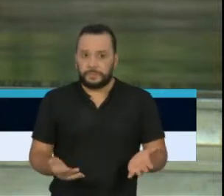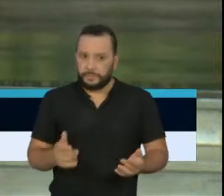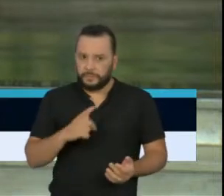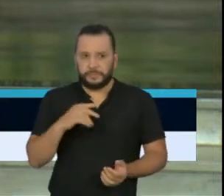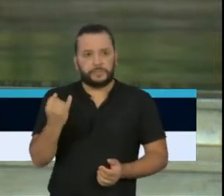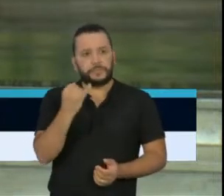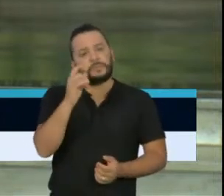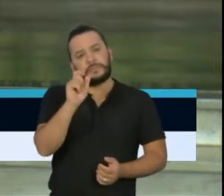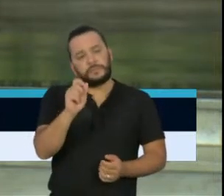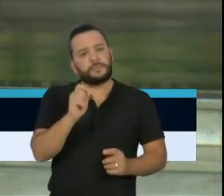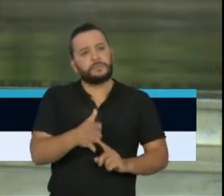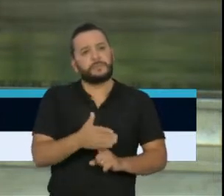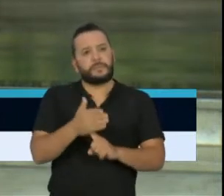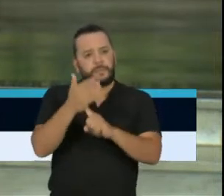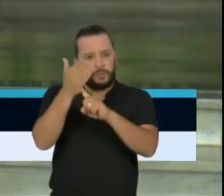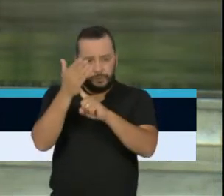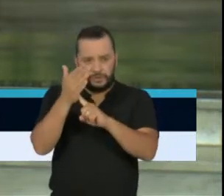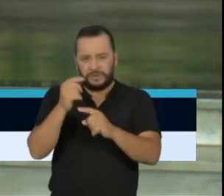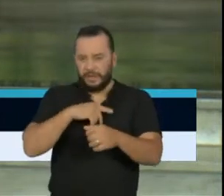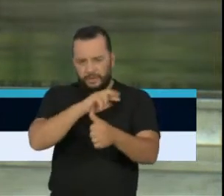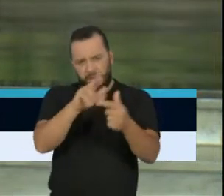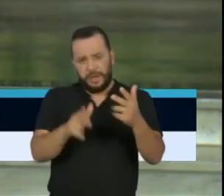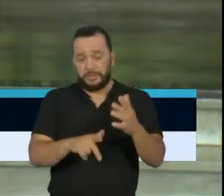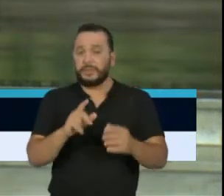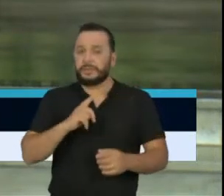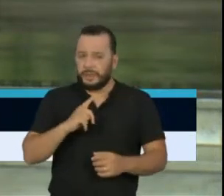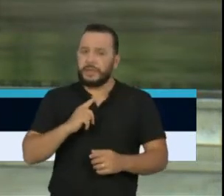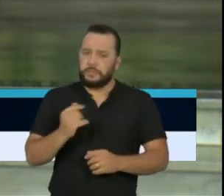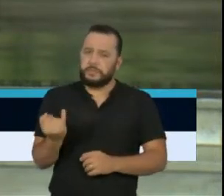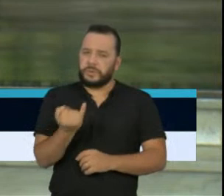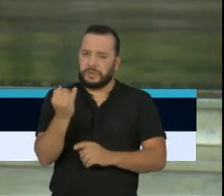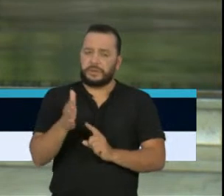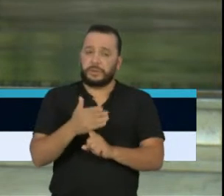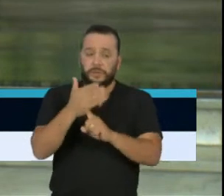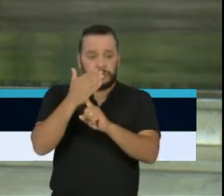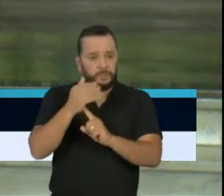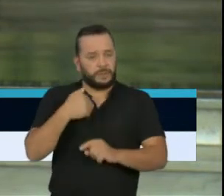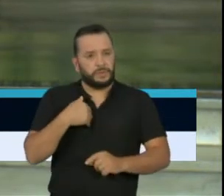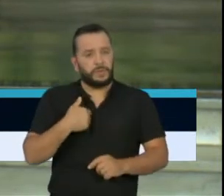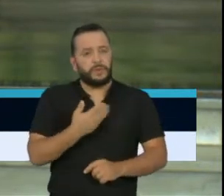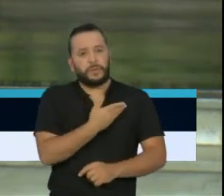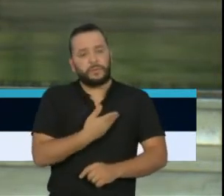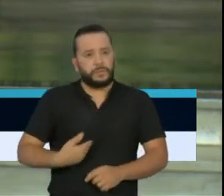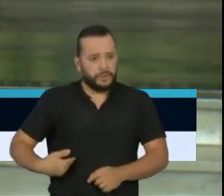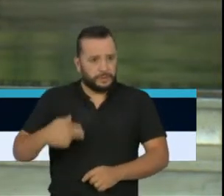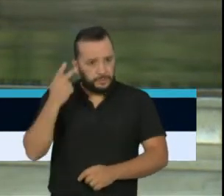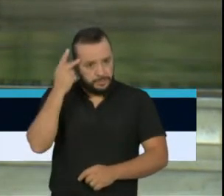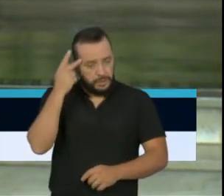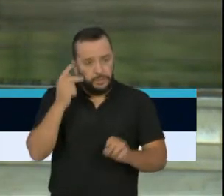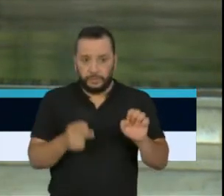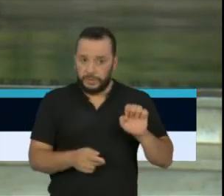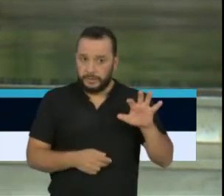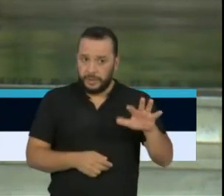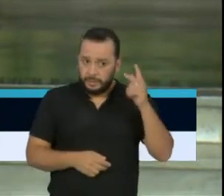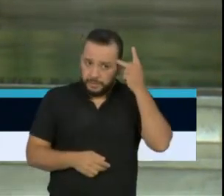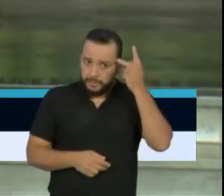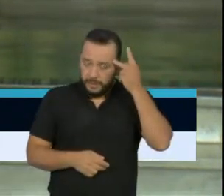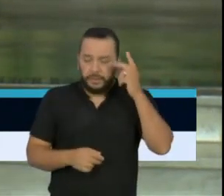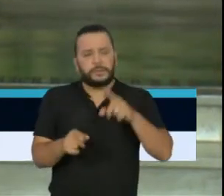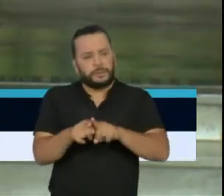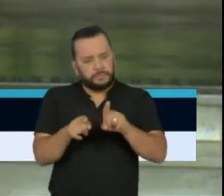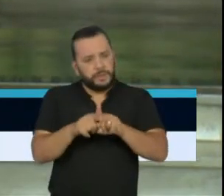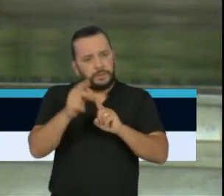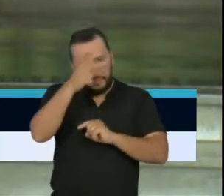armas é a tecnologia. Eu gostaria de saber se o Estado de São Paulo, o governo de São Paulo, e aproveitando a presença do prefeito Bruno Covas, o município,